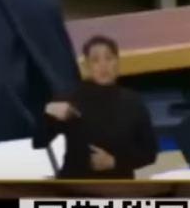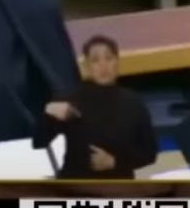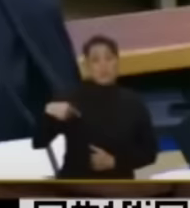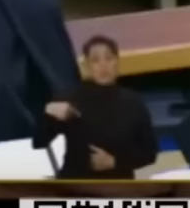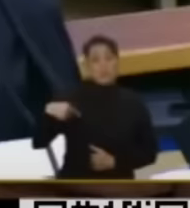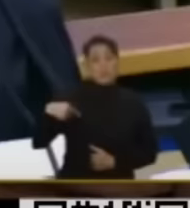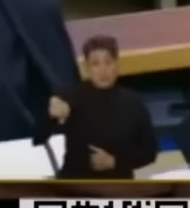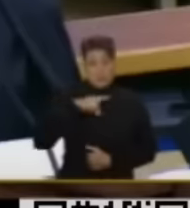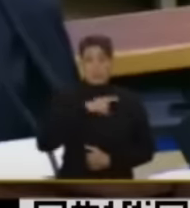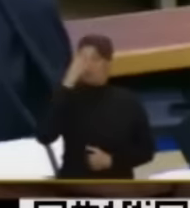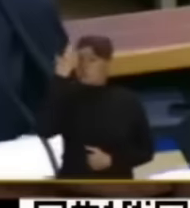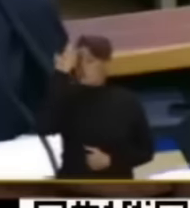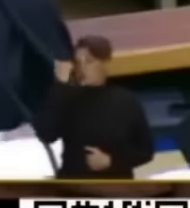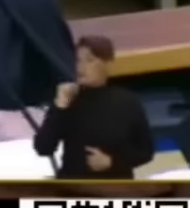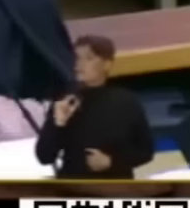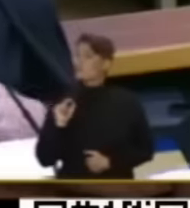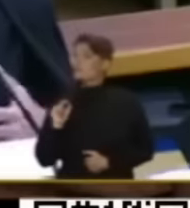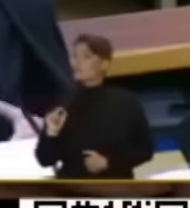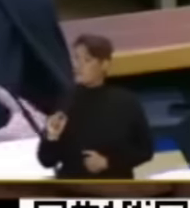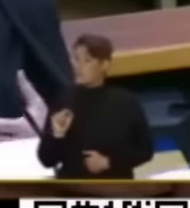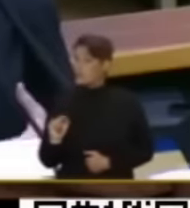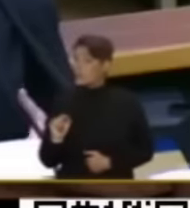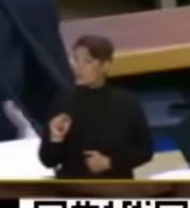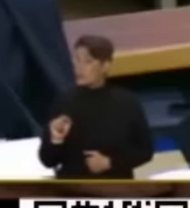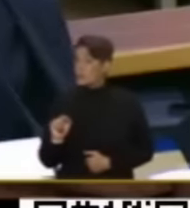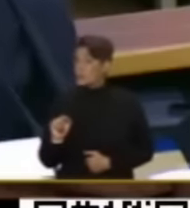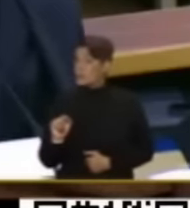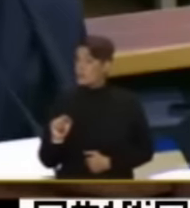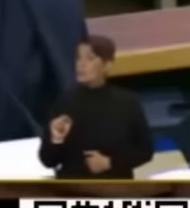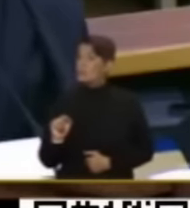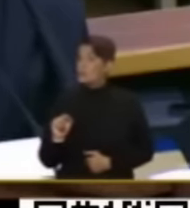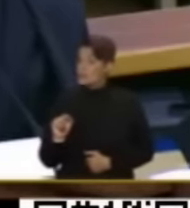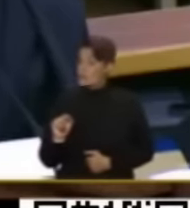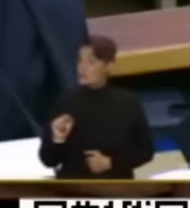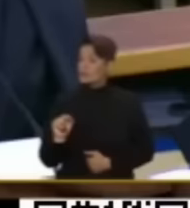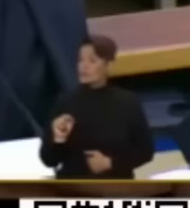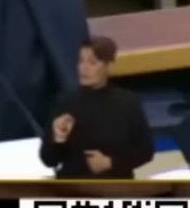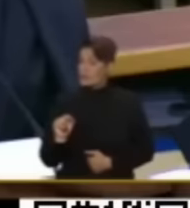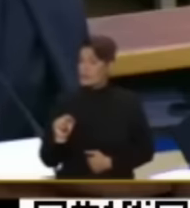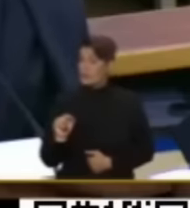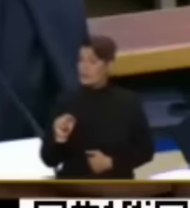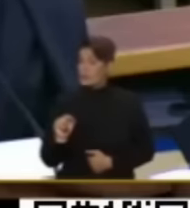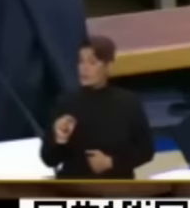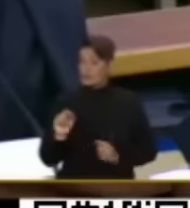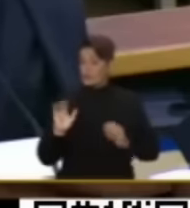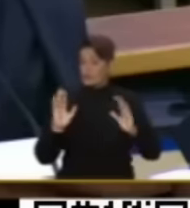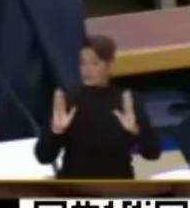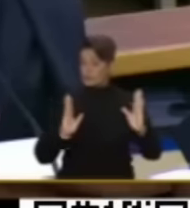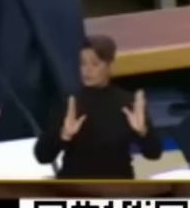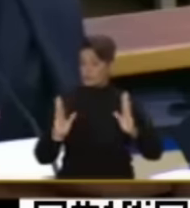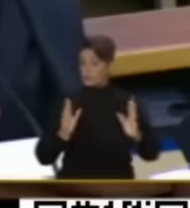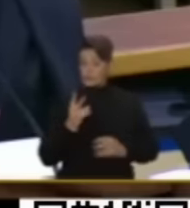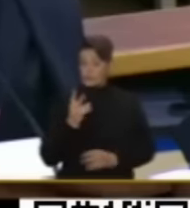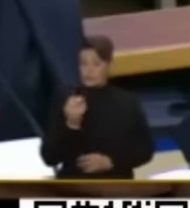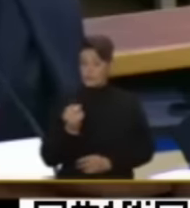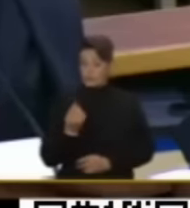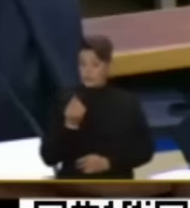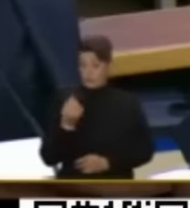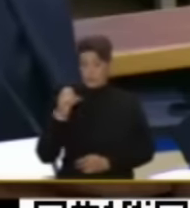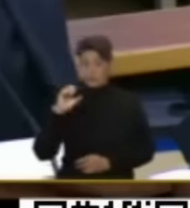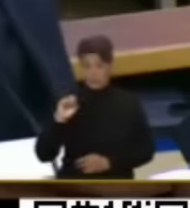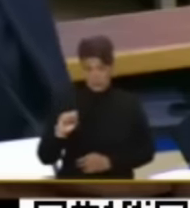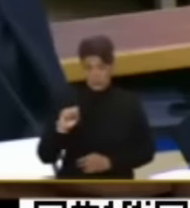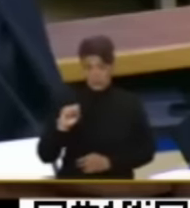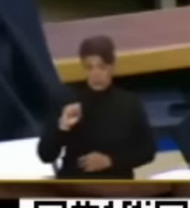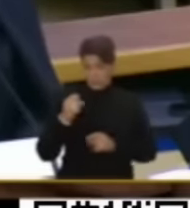queda. Um pacto para que ele não seja condenado. Importante, né? E eu disse que está na pauta do plenário